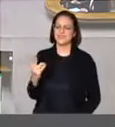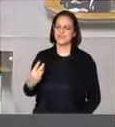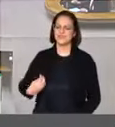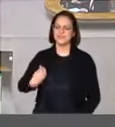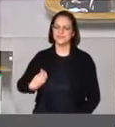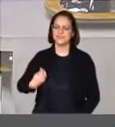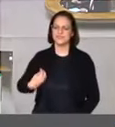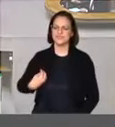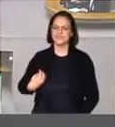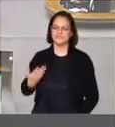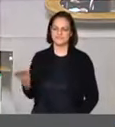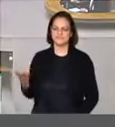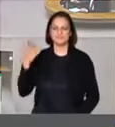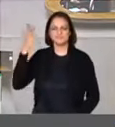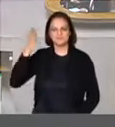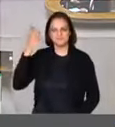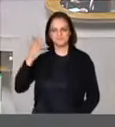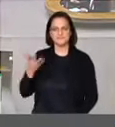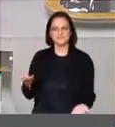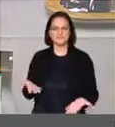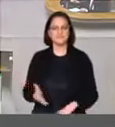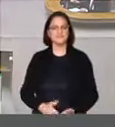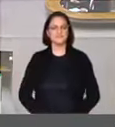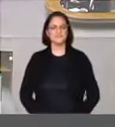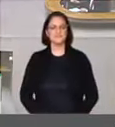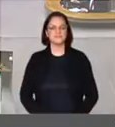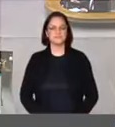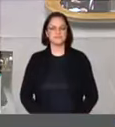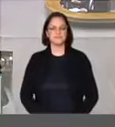Cleide, para quem eu passo a palavra neste momento.